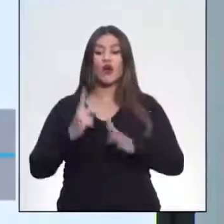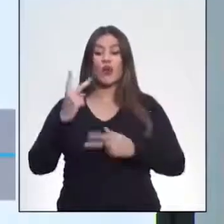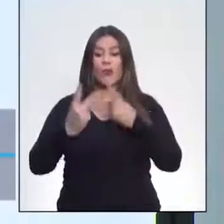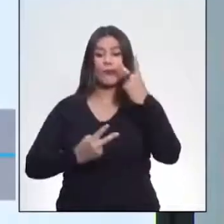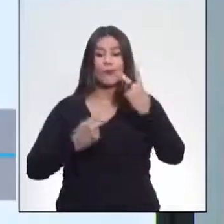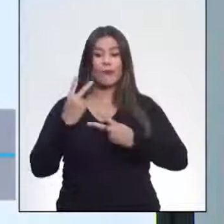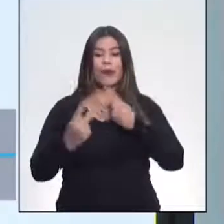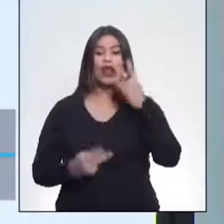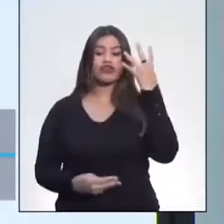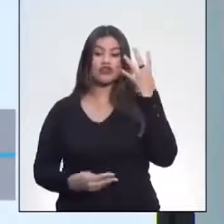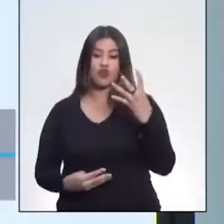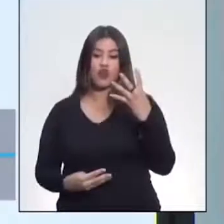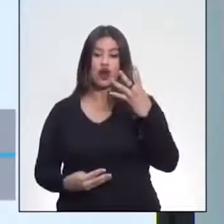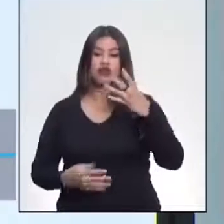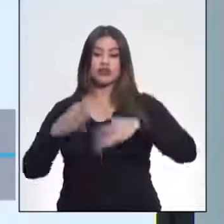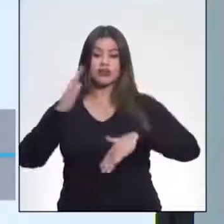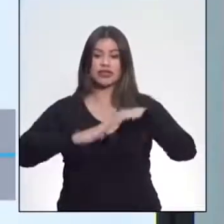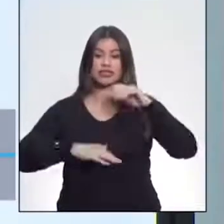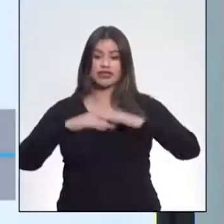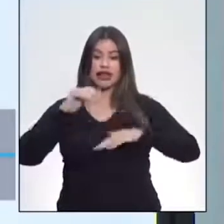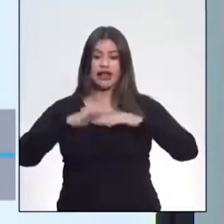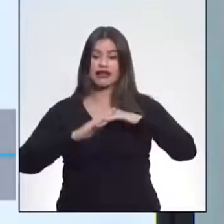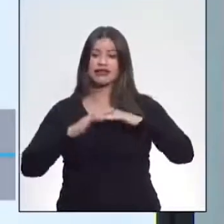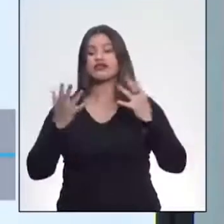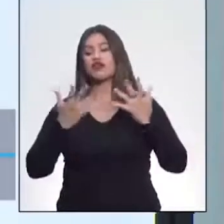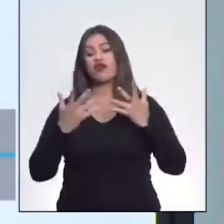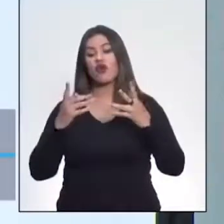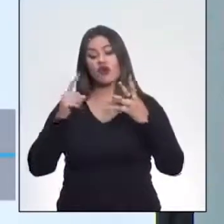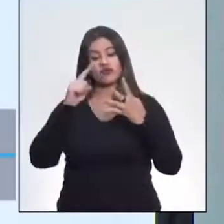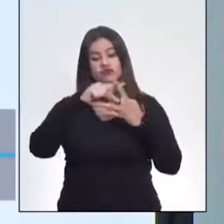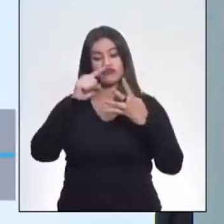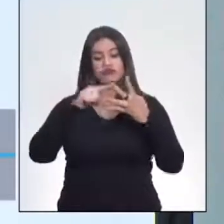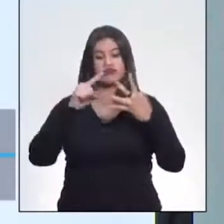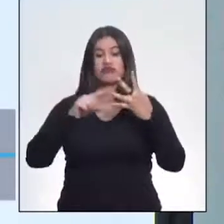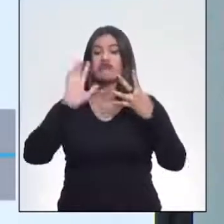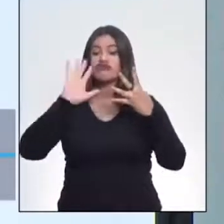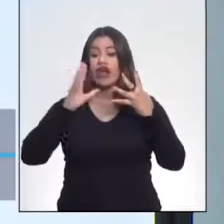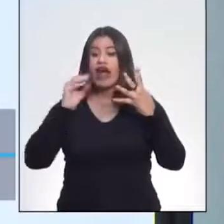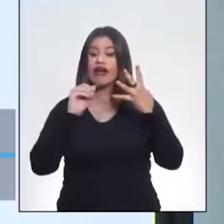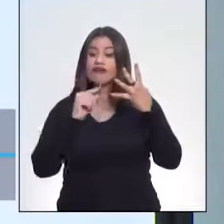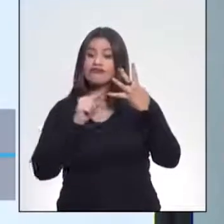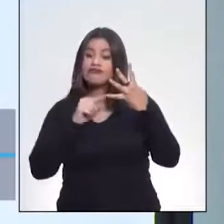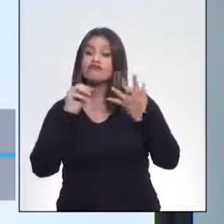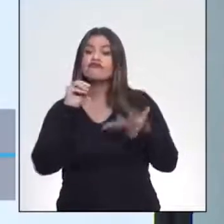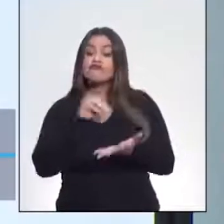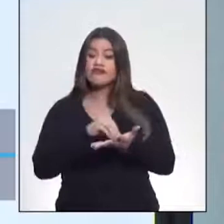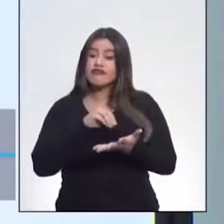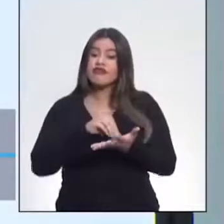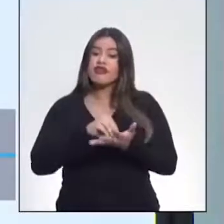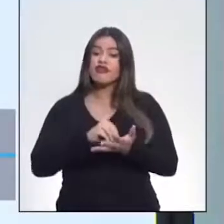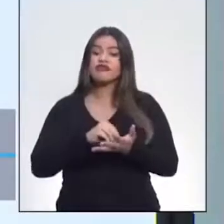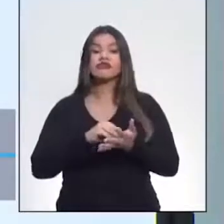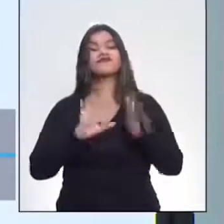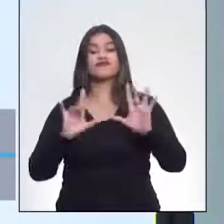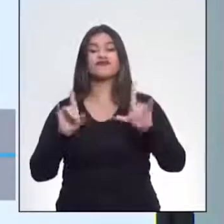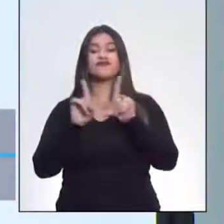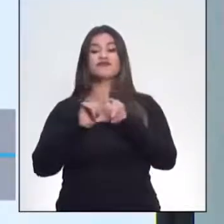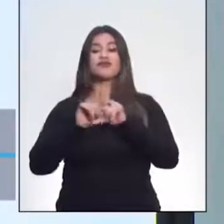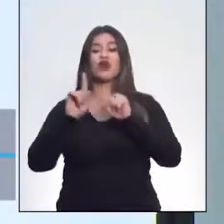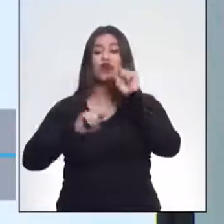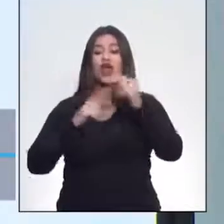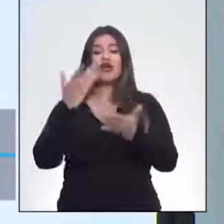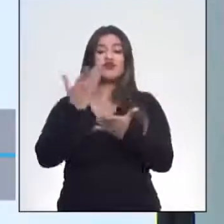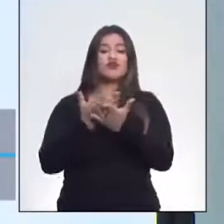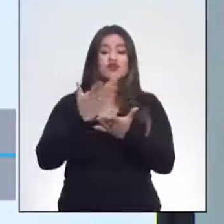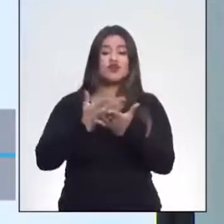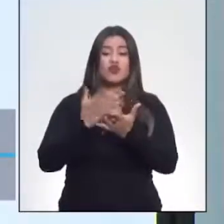estudar quatro habilidades e na realidade só falta a uma para que o passo é vocês só que assim nós teremos aula de revisão e